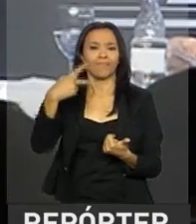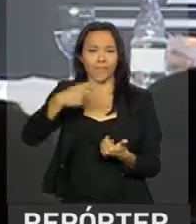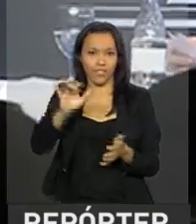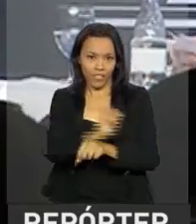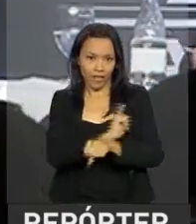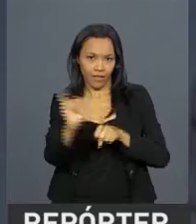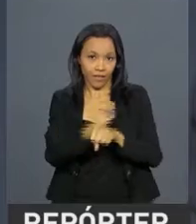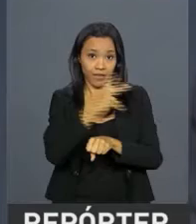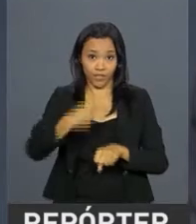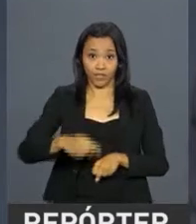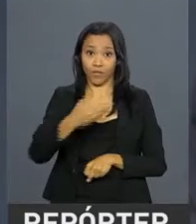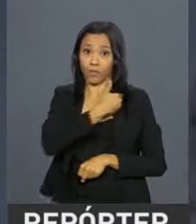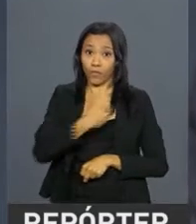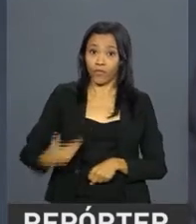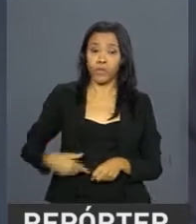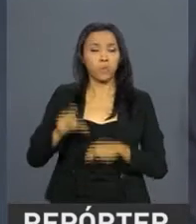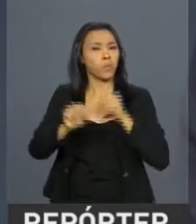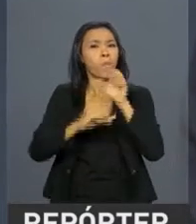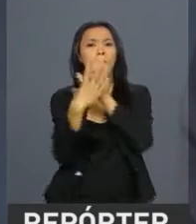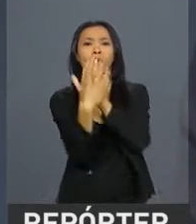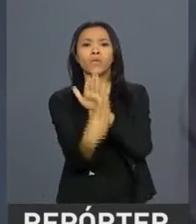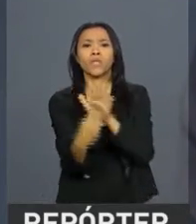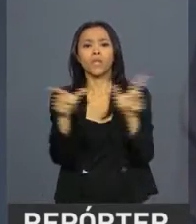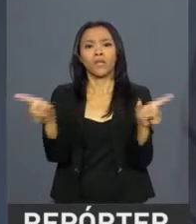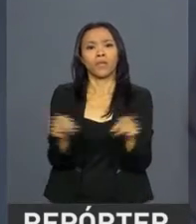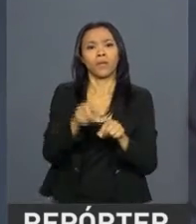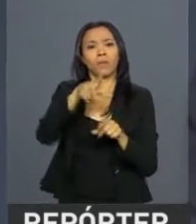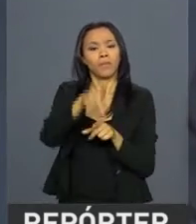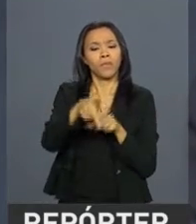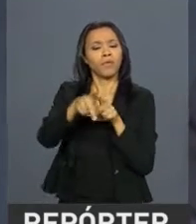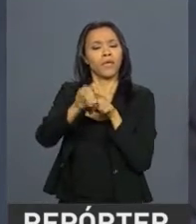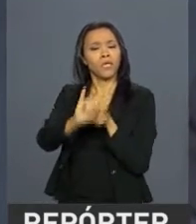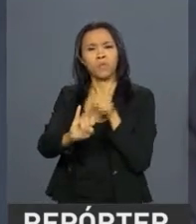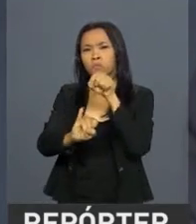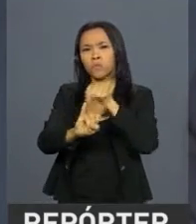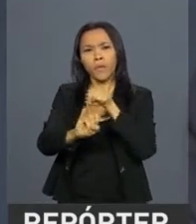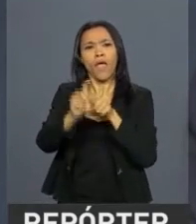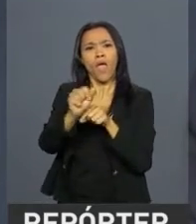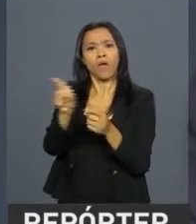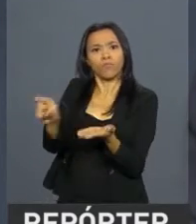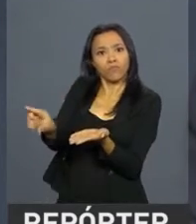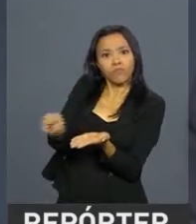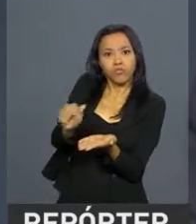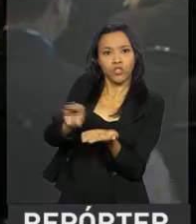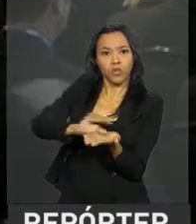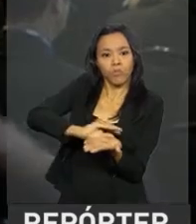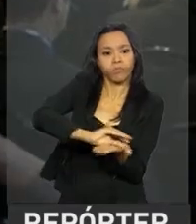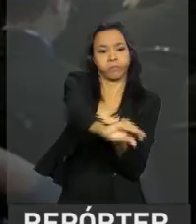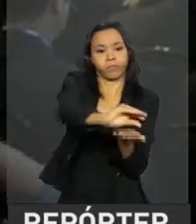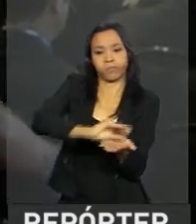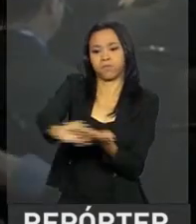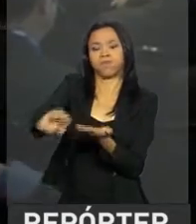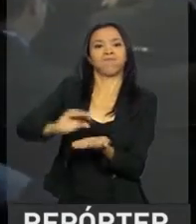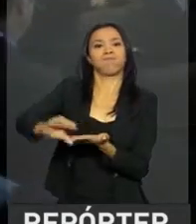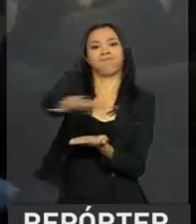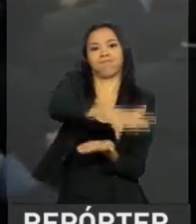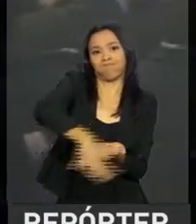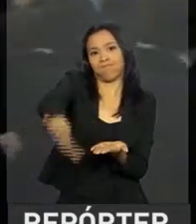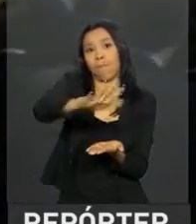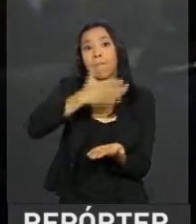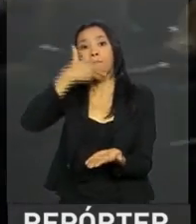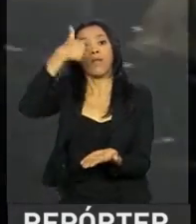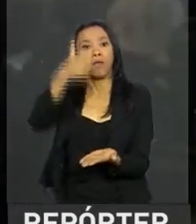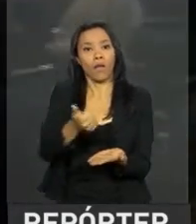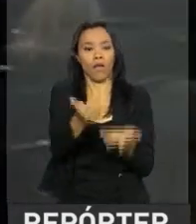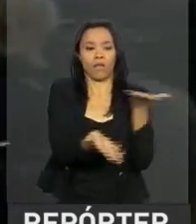implantação do PPI, o Programa de Parceria de Investimentos. O objetivo é melhorar os serviços prestados ao cidadão,